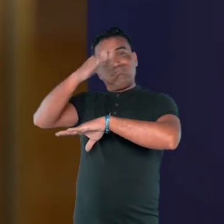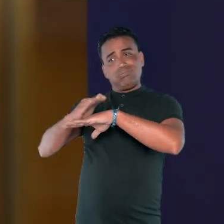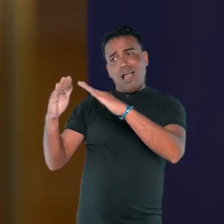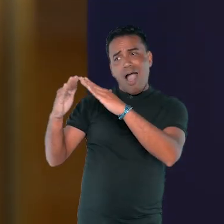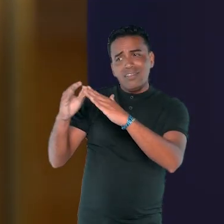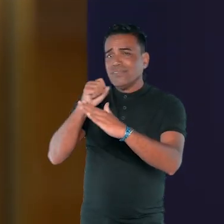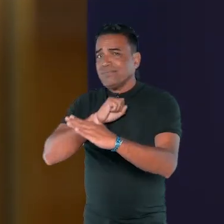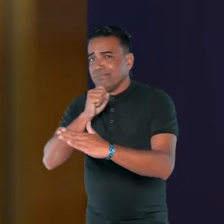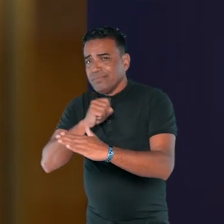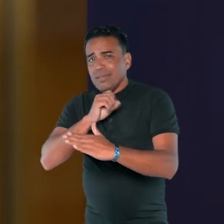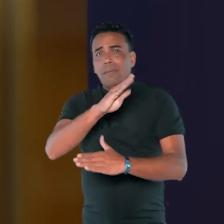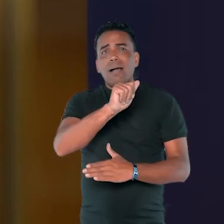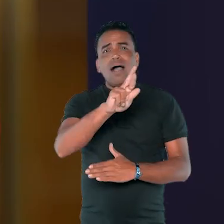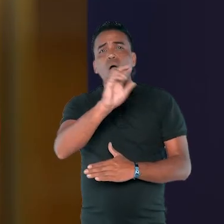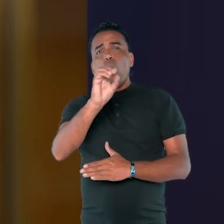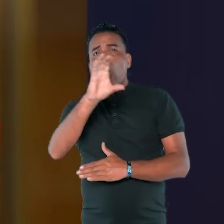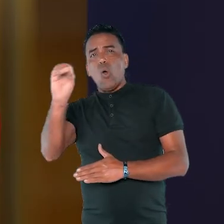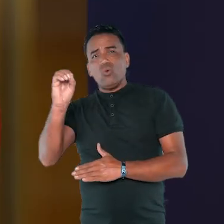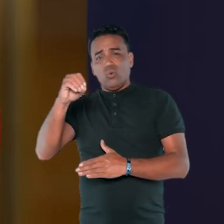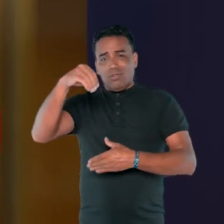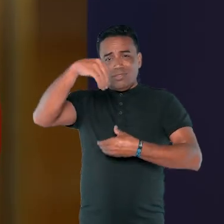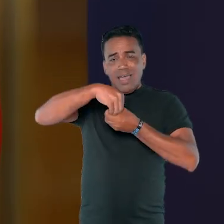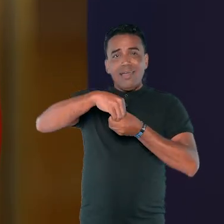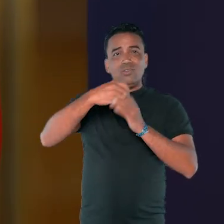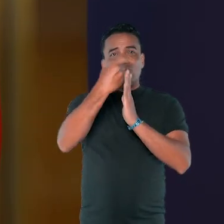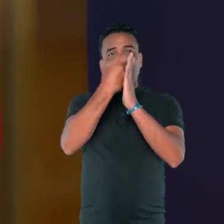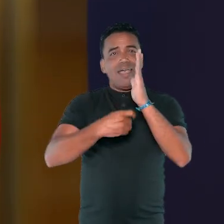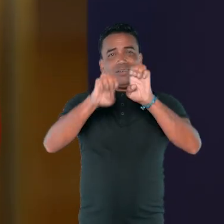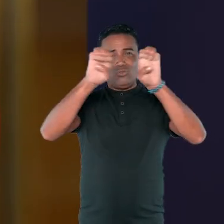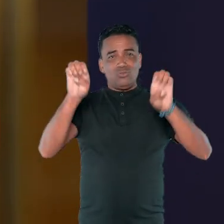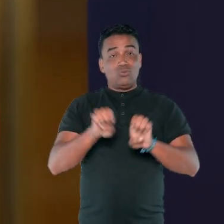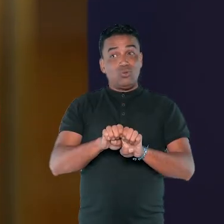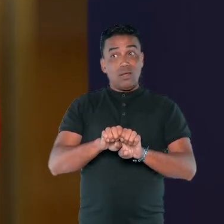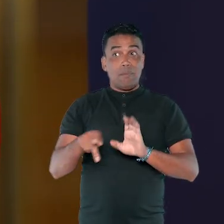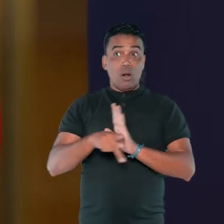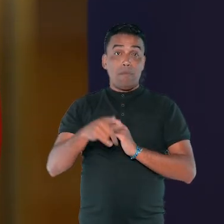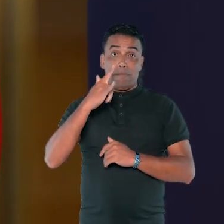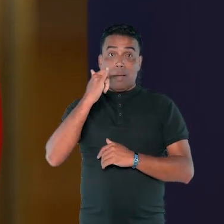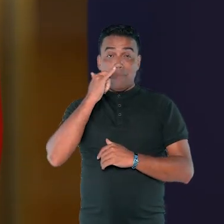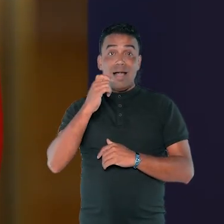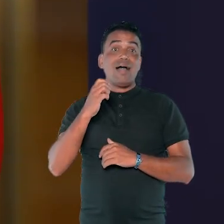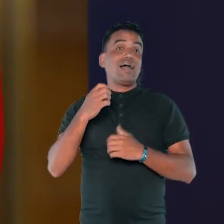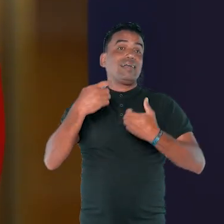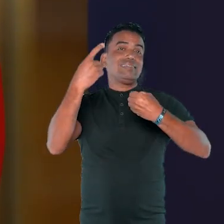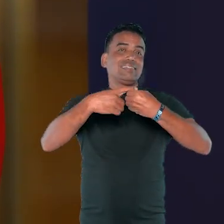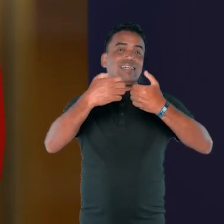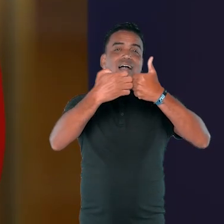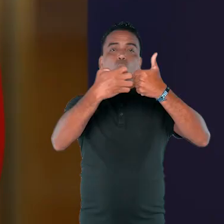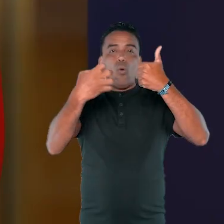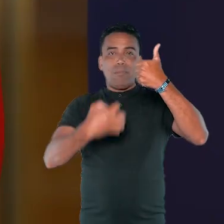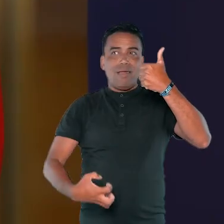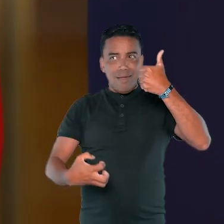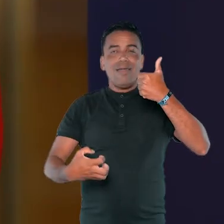velhas, barroquismos nos meus versos. Embora meu pai viesse de Ouro Preto, com bandas de música, polícia